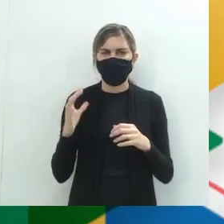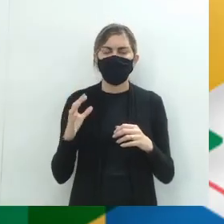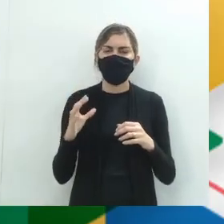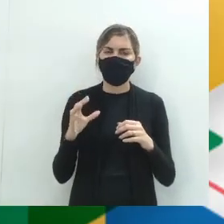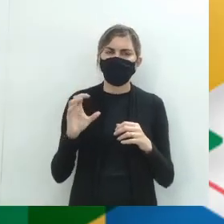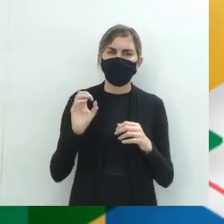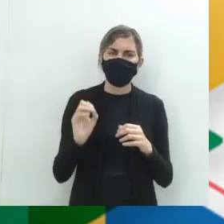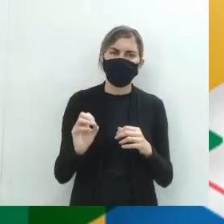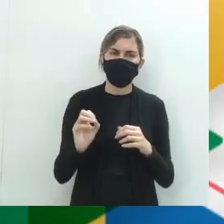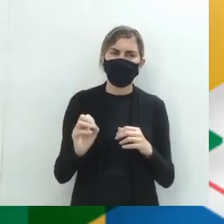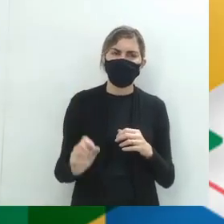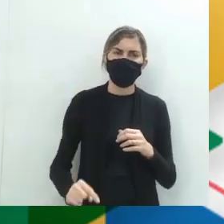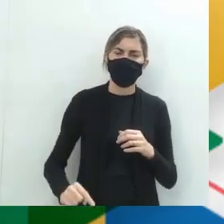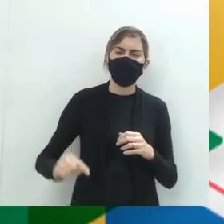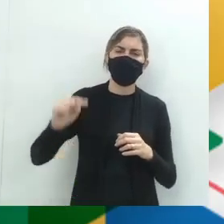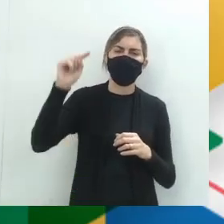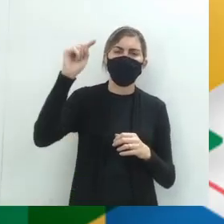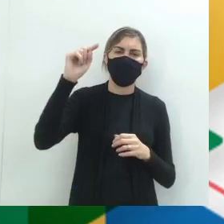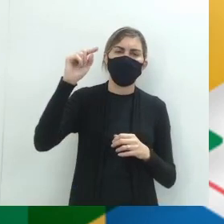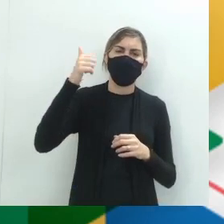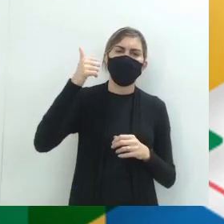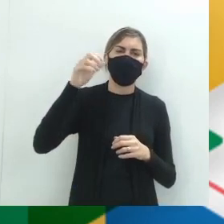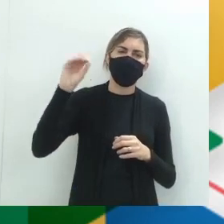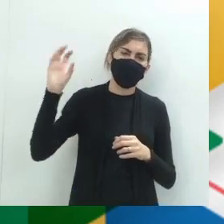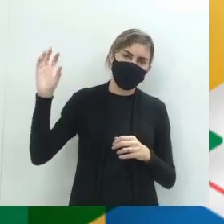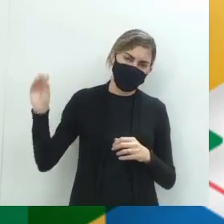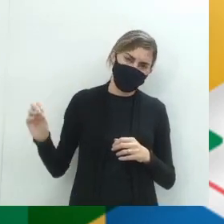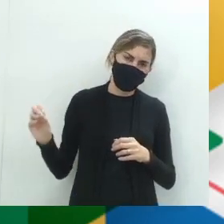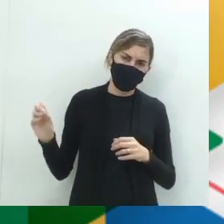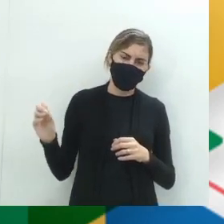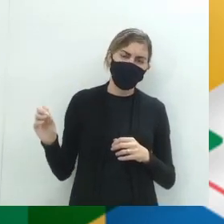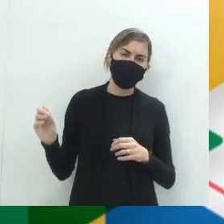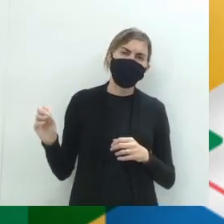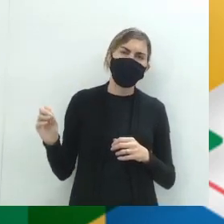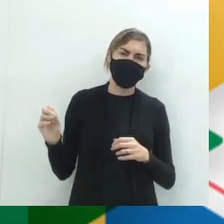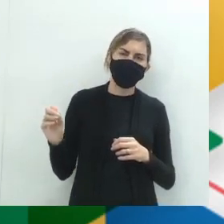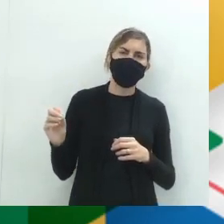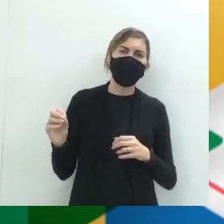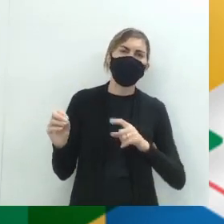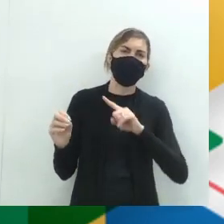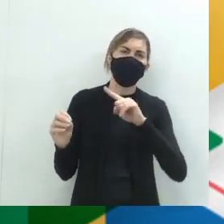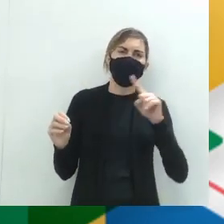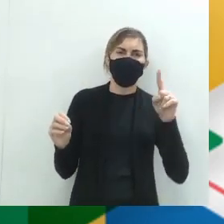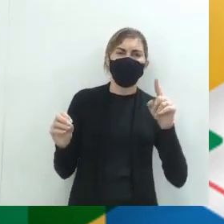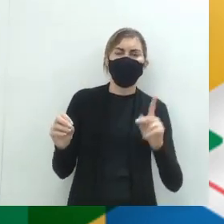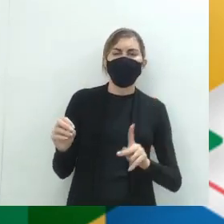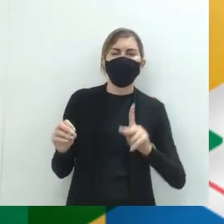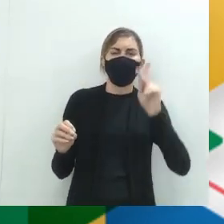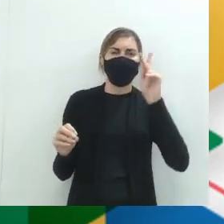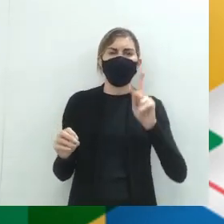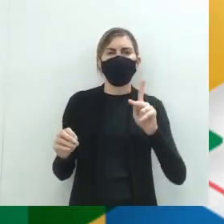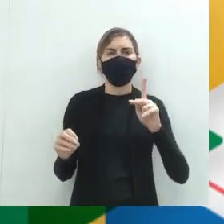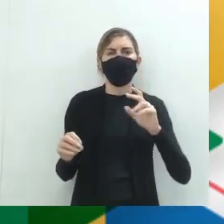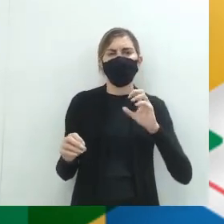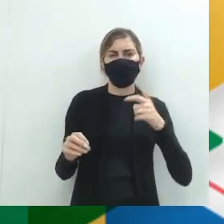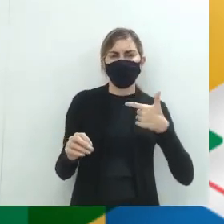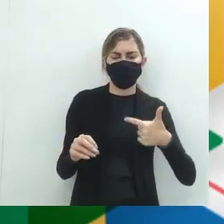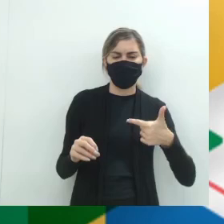vai de 0 até 100 graus Celsius. A escala de Kelvin vai